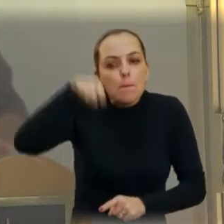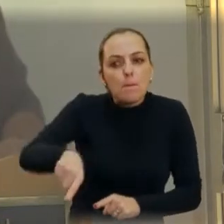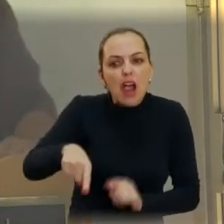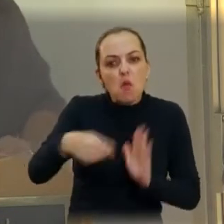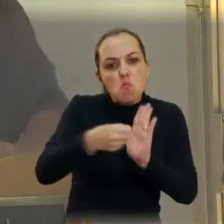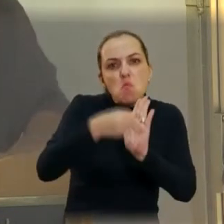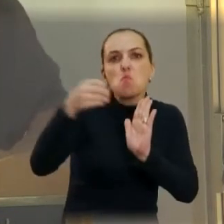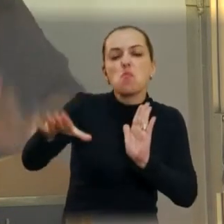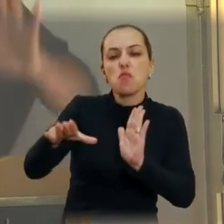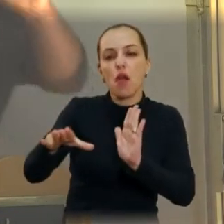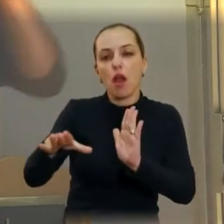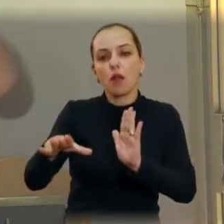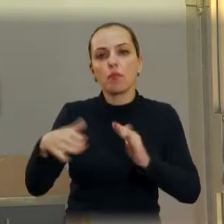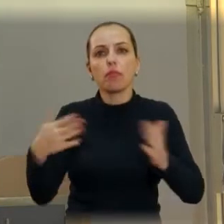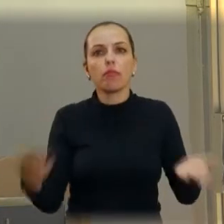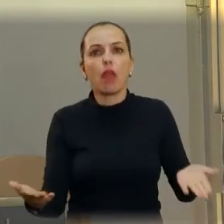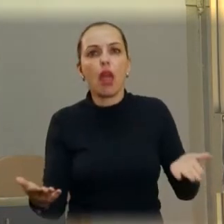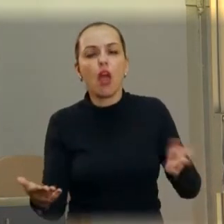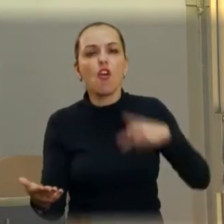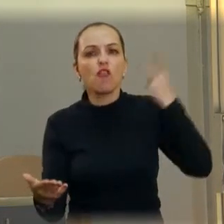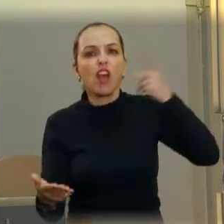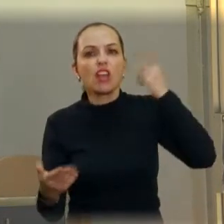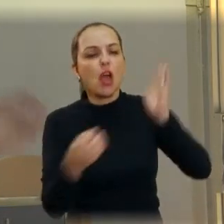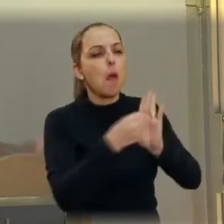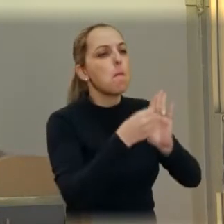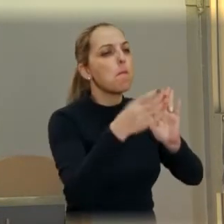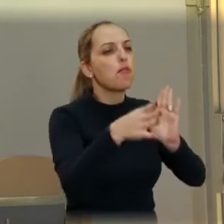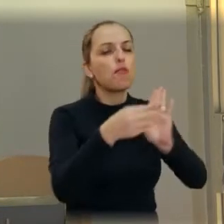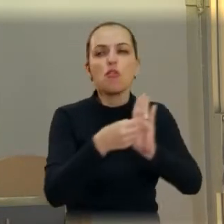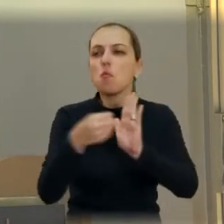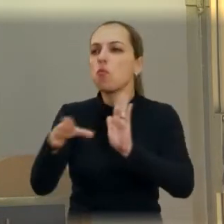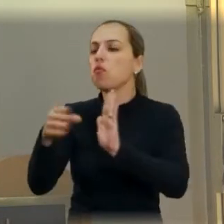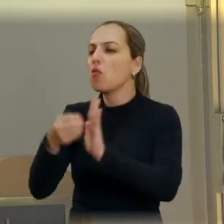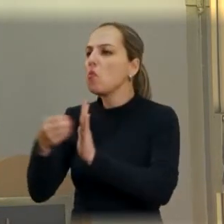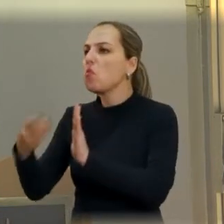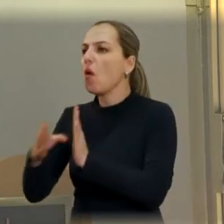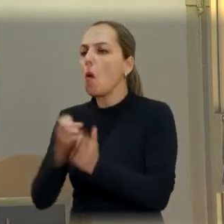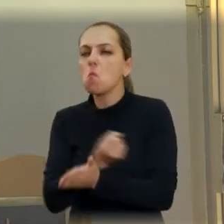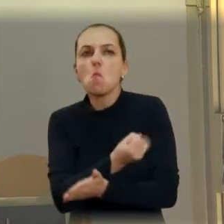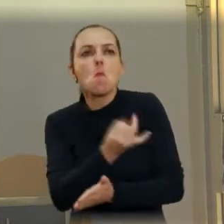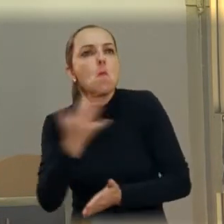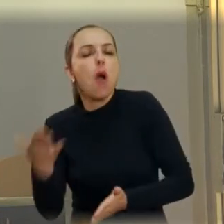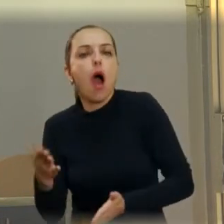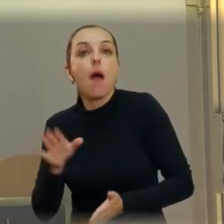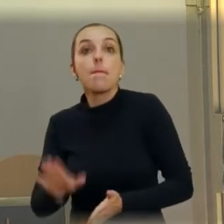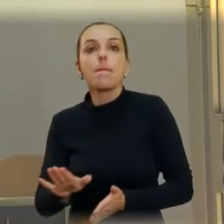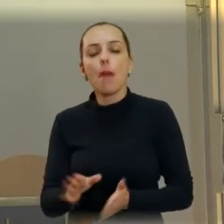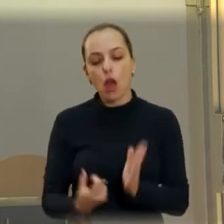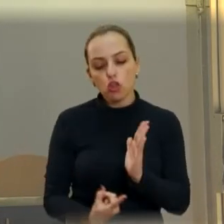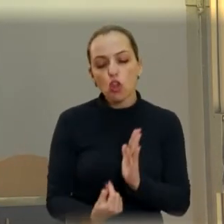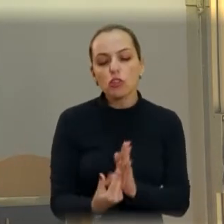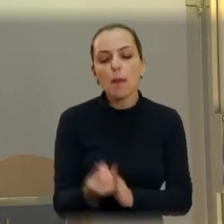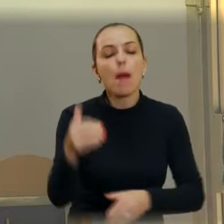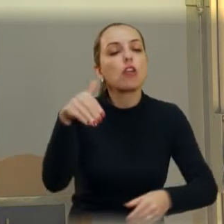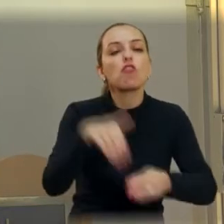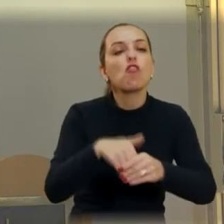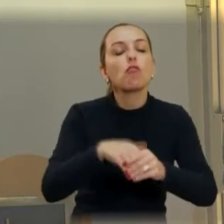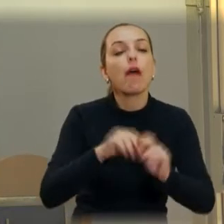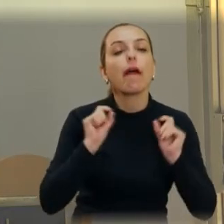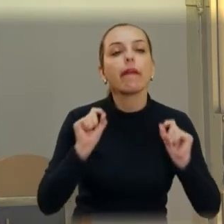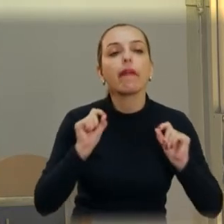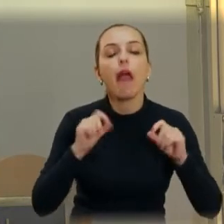faz 50 mil indicações, indicação daqui, dali, dali e de lá. Só que quem que vota o orçamento, senhores